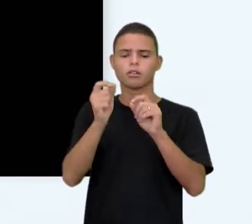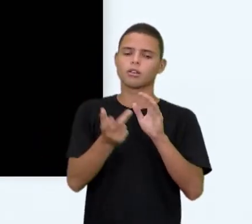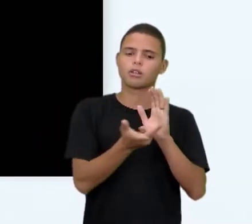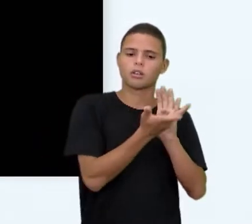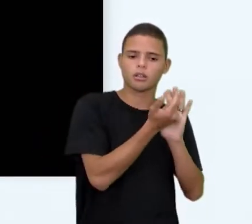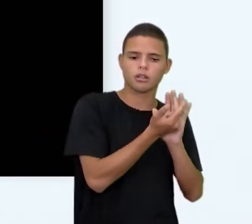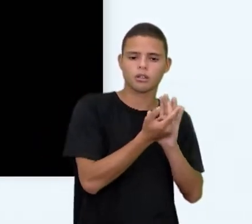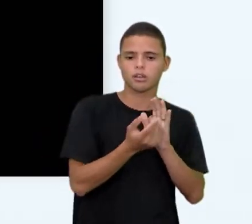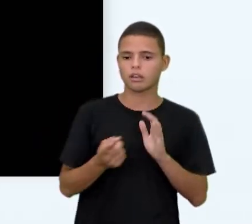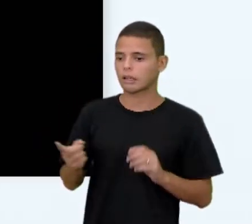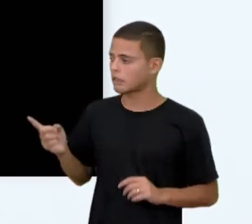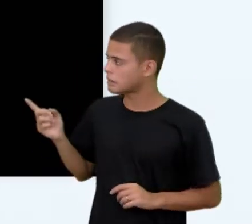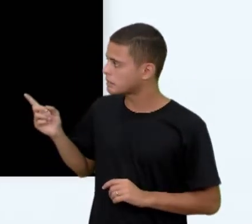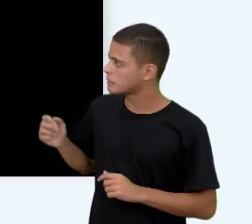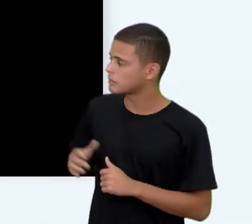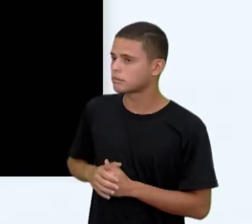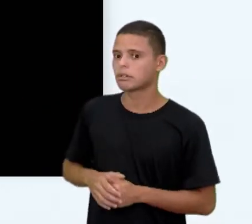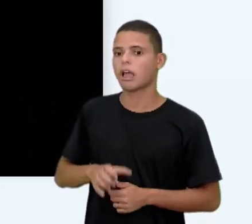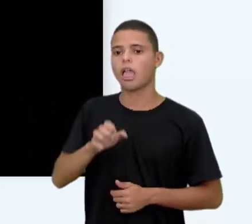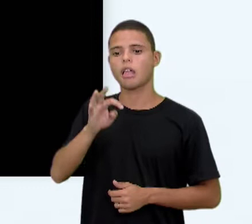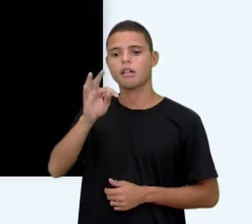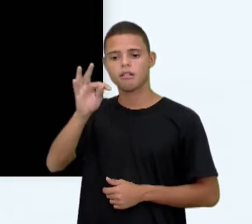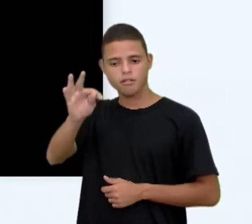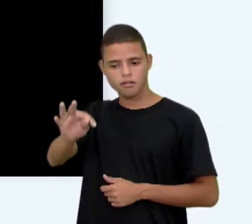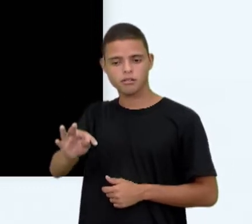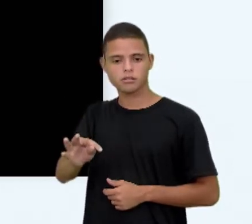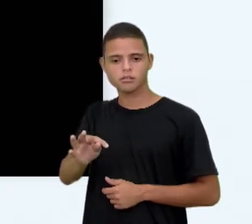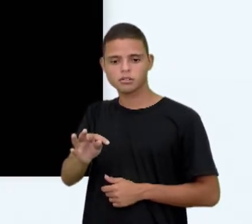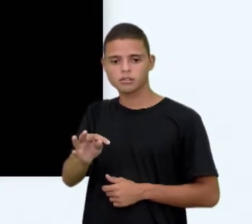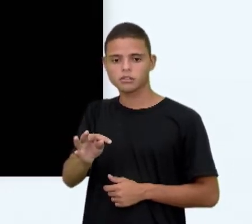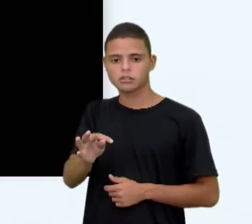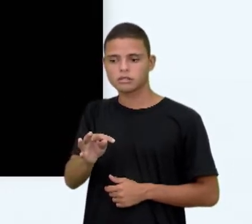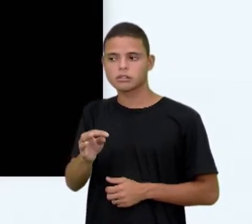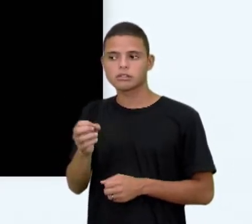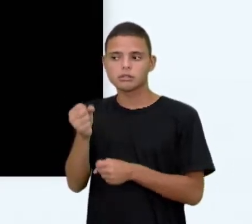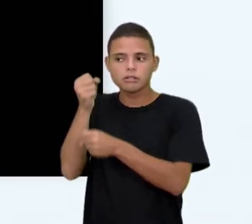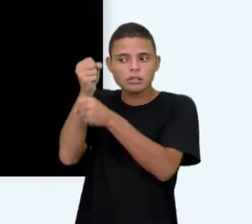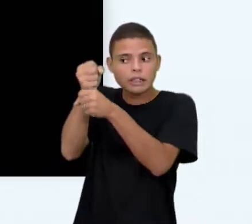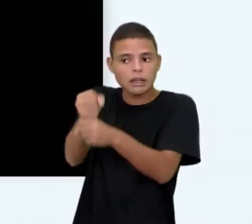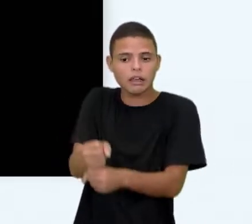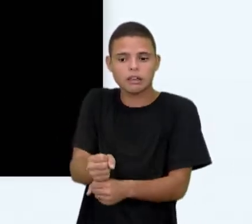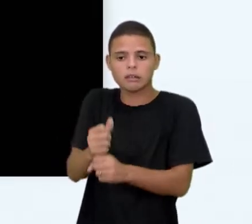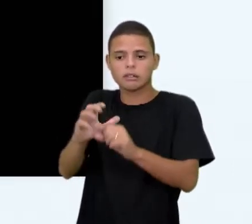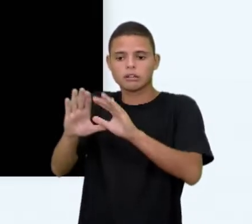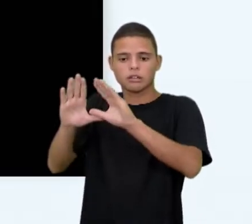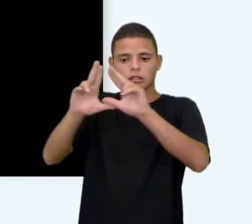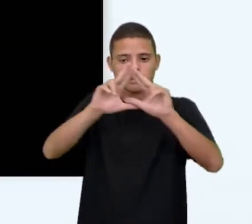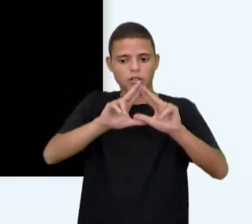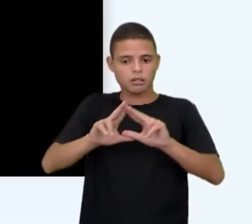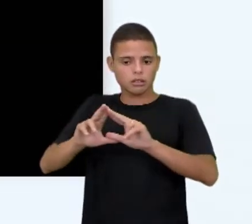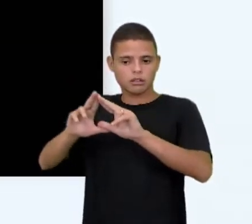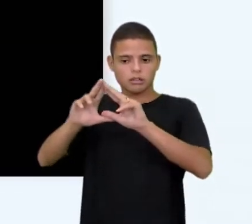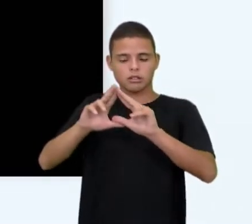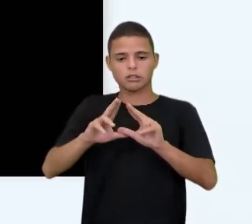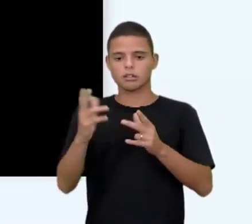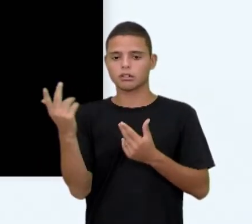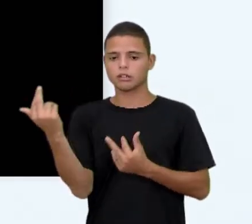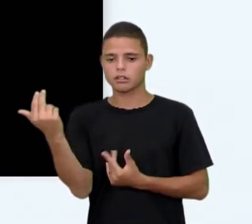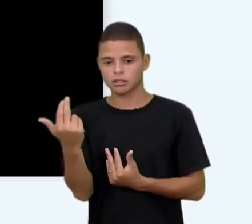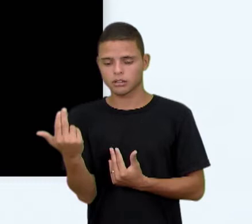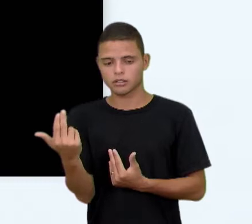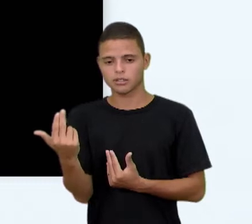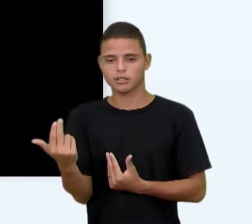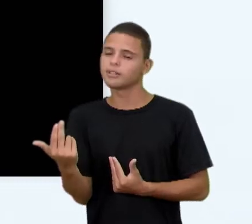é a presença de um alienígena colocando latas de lixos recicláveis neste mesmo planeta. A